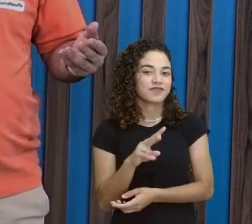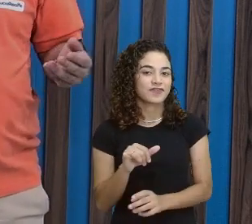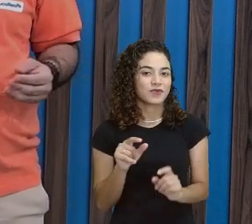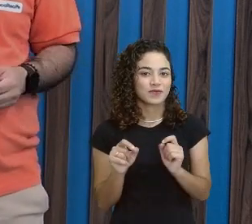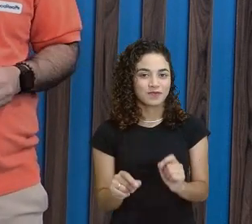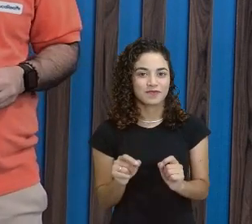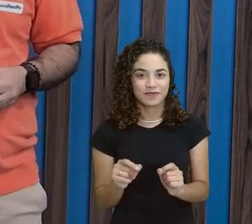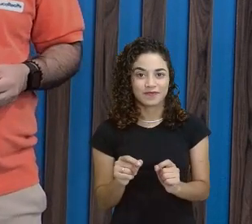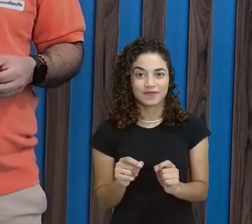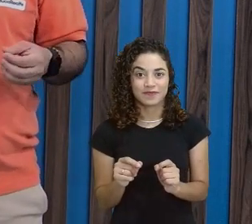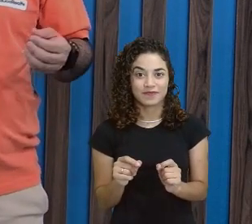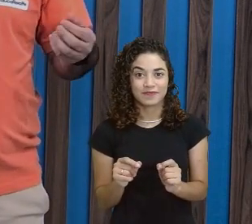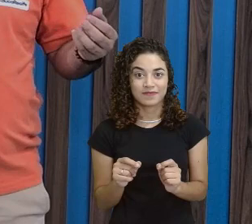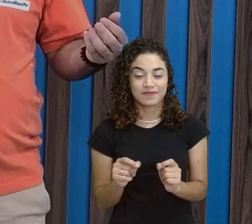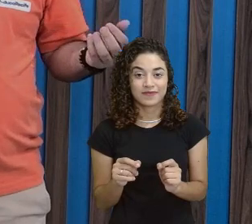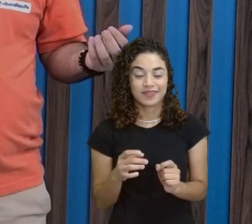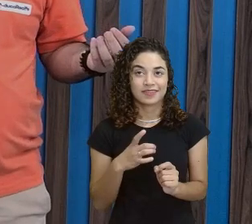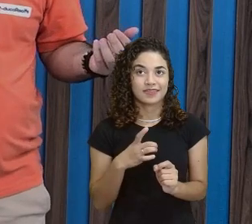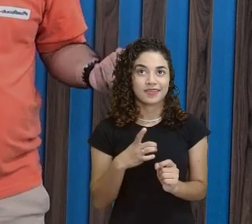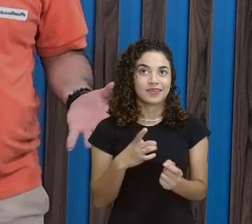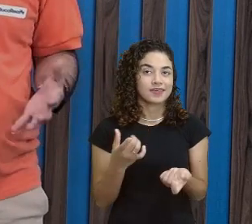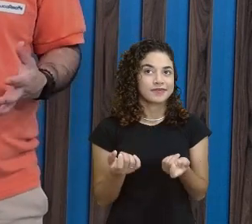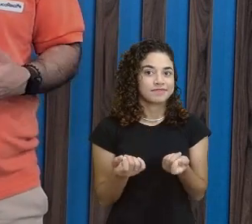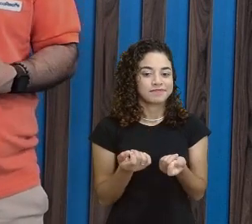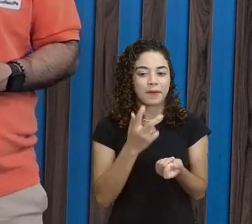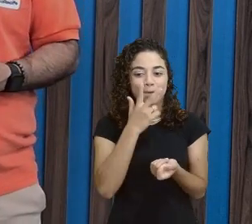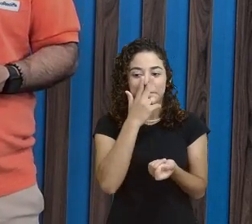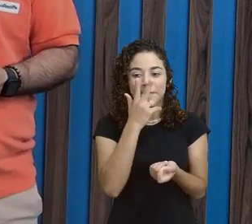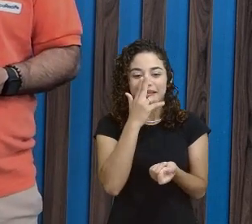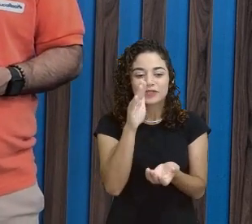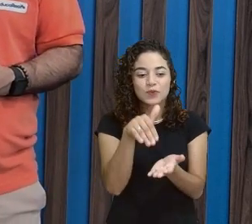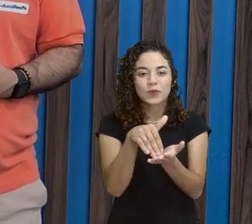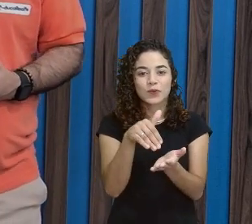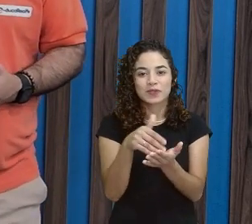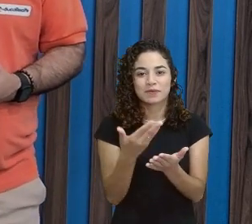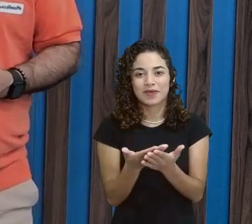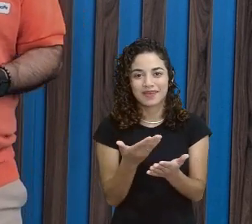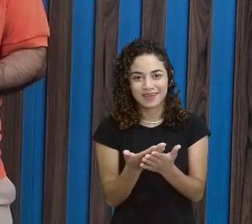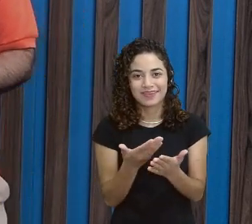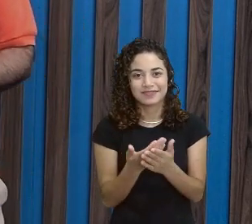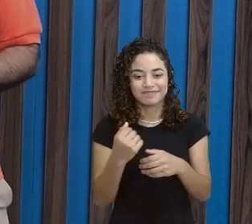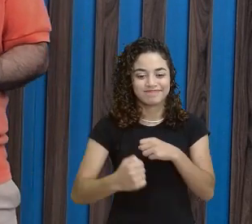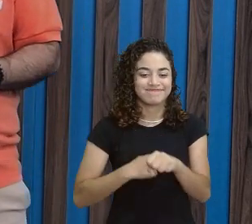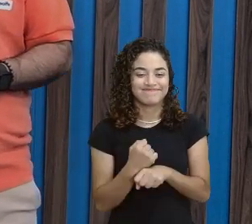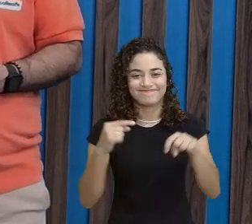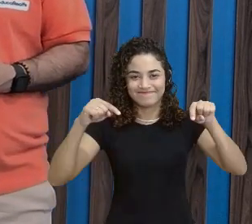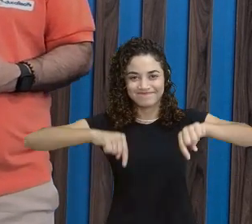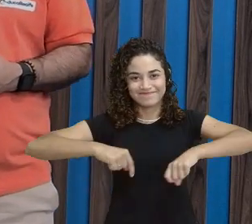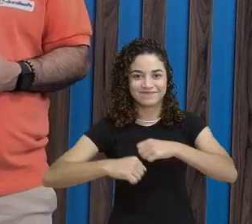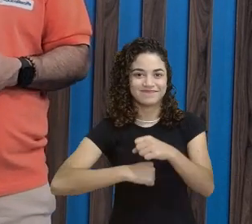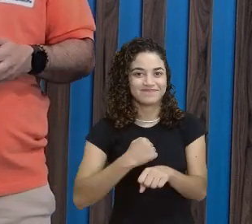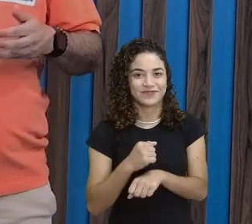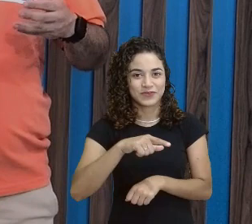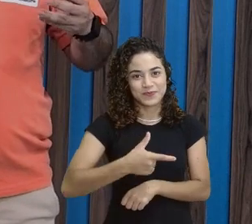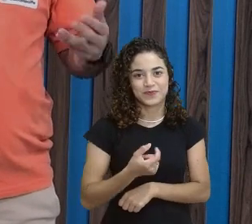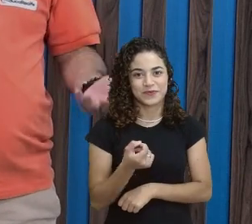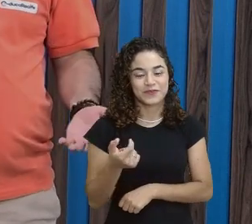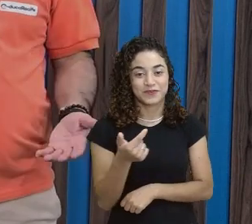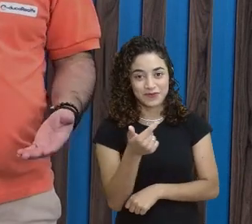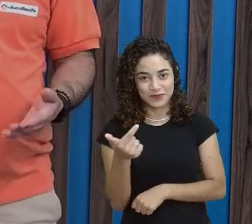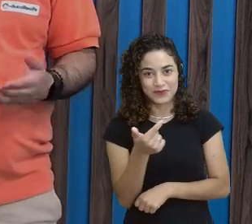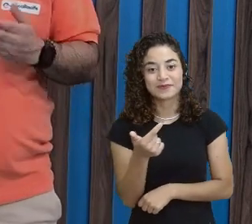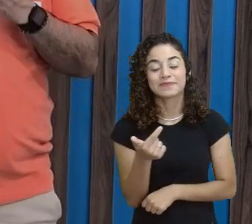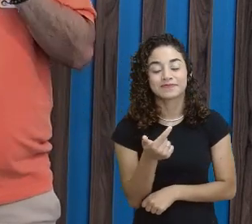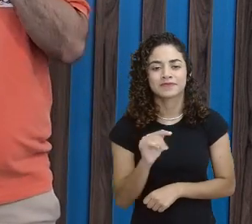aqui praticamente a nossa última aula do ano de 2022 e a gente